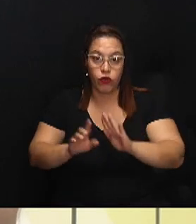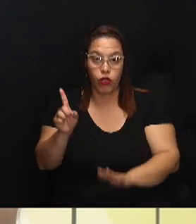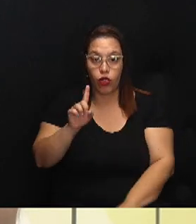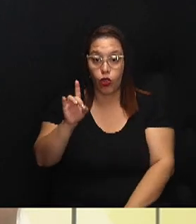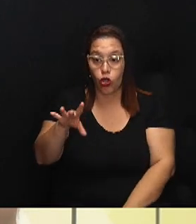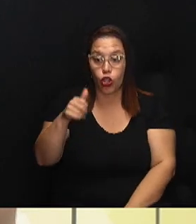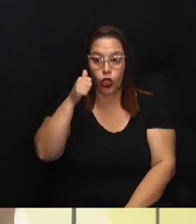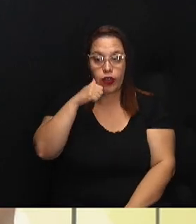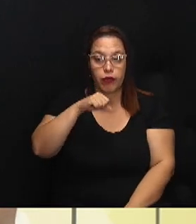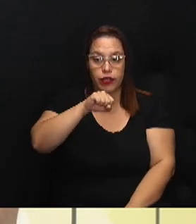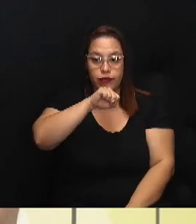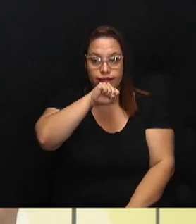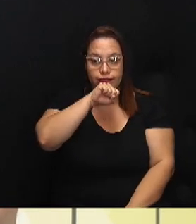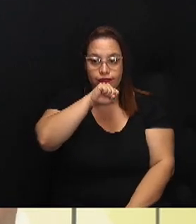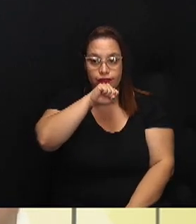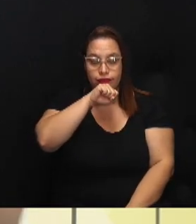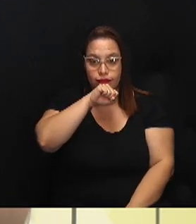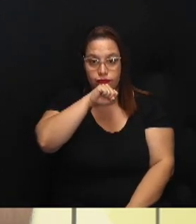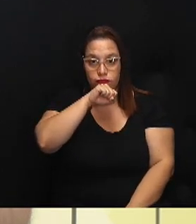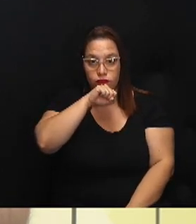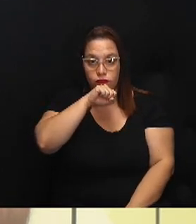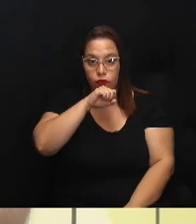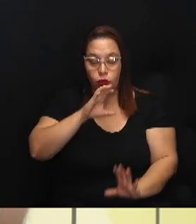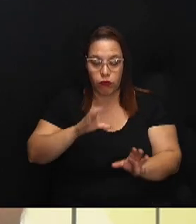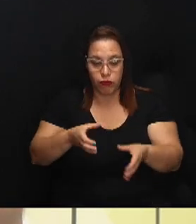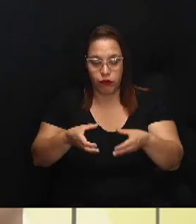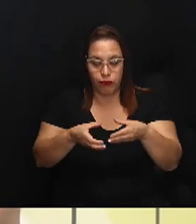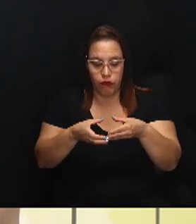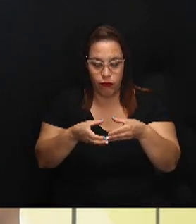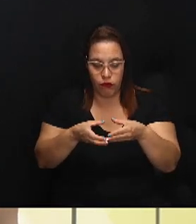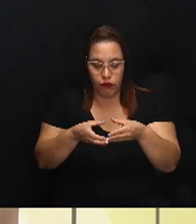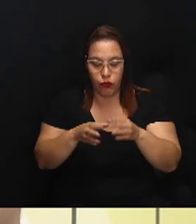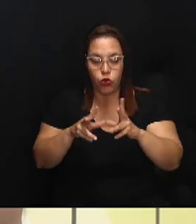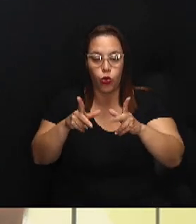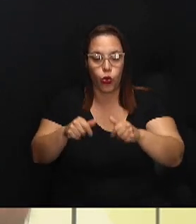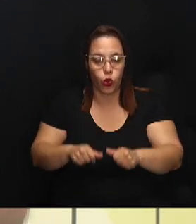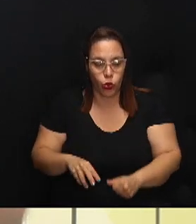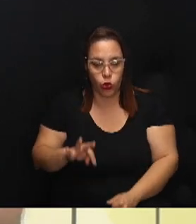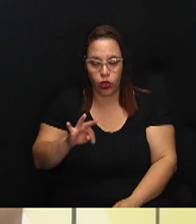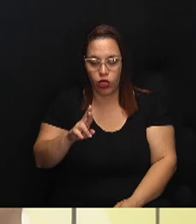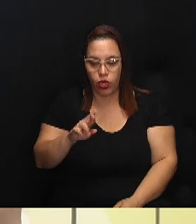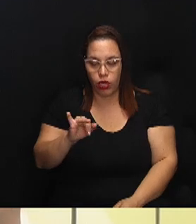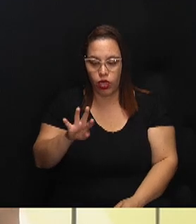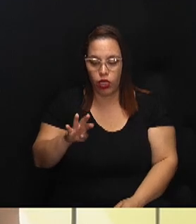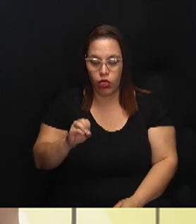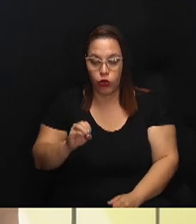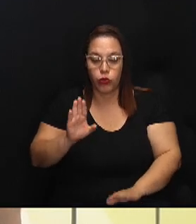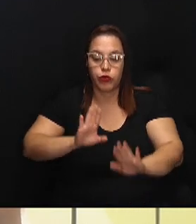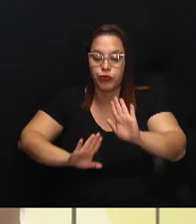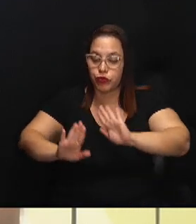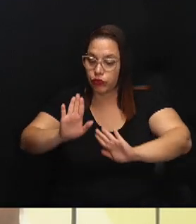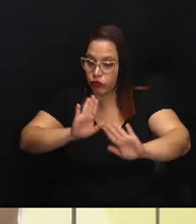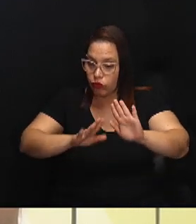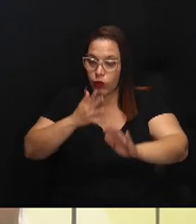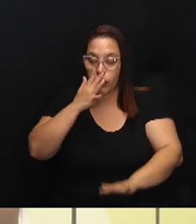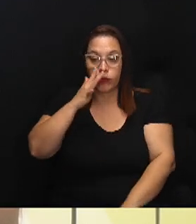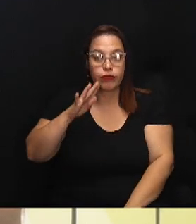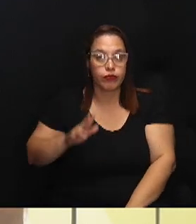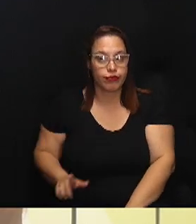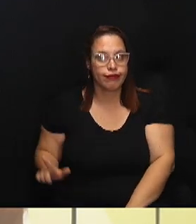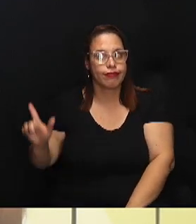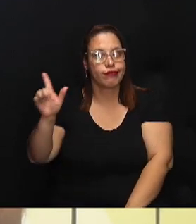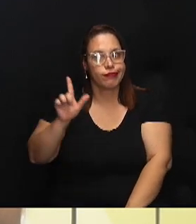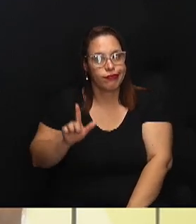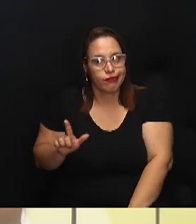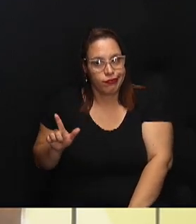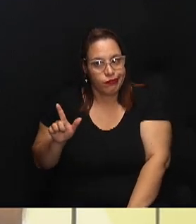só da mãe, né? A responsabilidade do cuidado é do coletivo. Todos na tribo têm responsabilidade por cuidar das crianças. Tá. Logicamente,